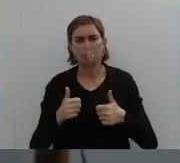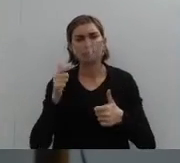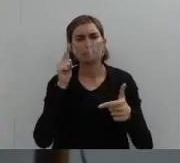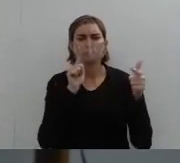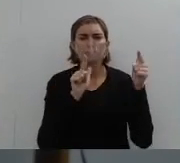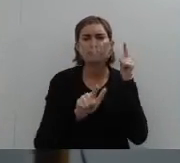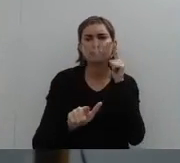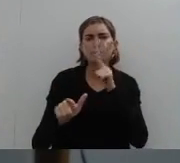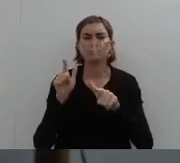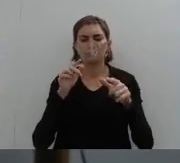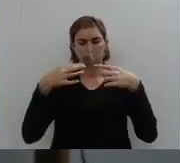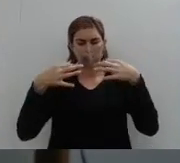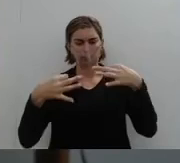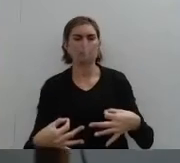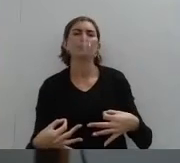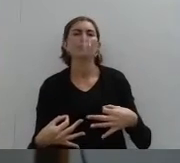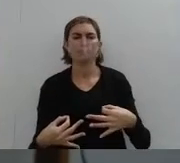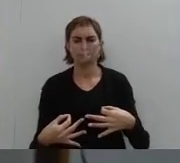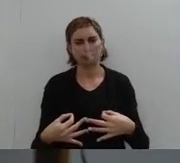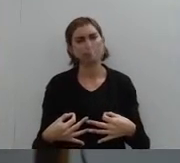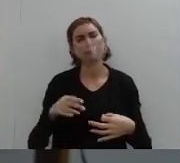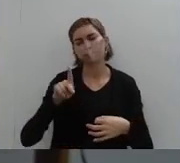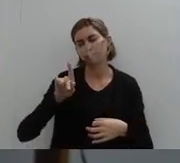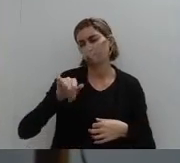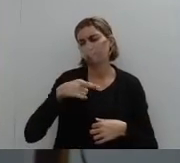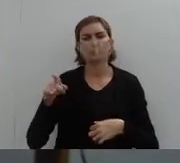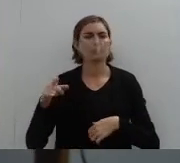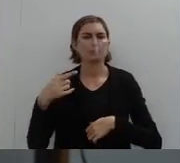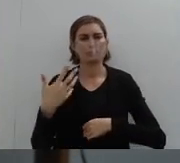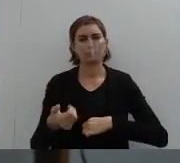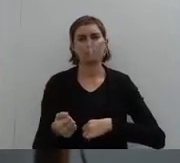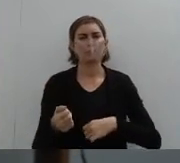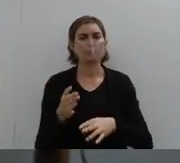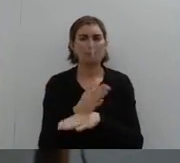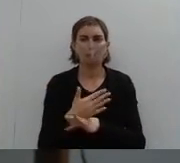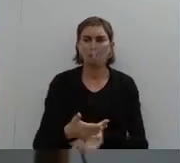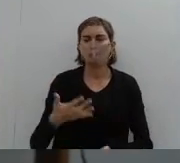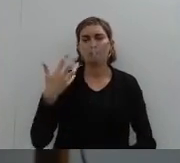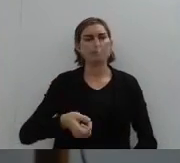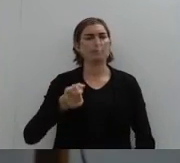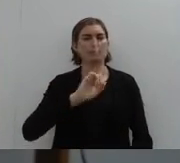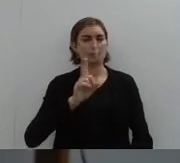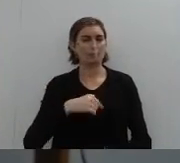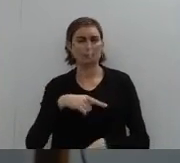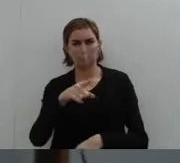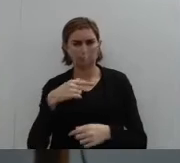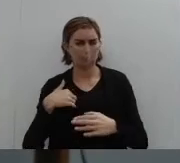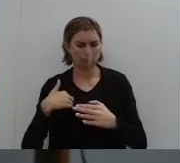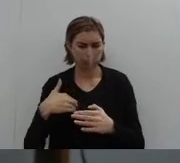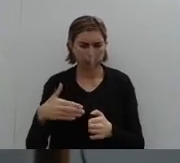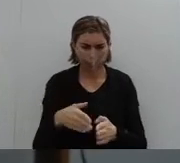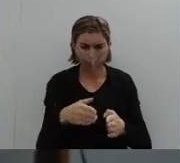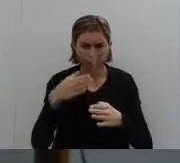conseguir fazer aquilo que é certo. Veja, Platão não admitia vacilações. Se você percorre o